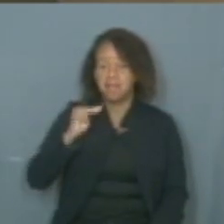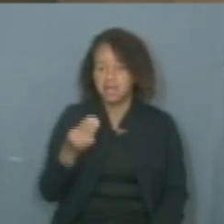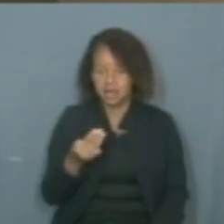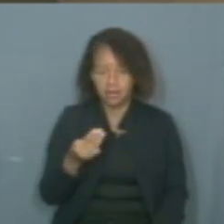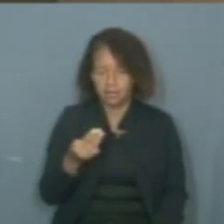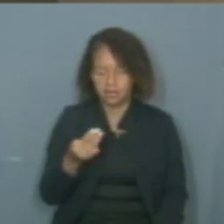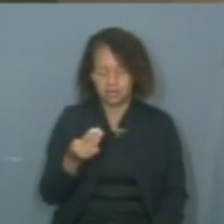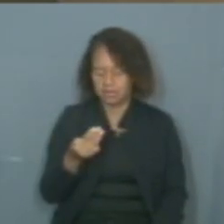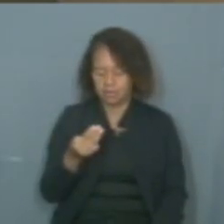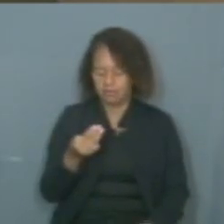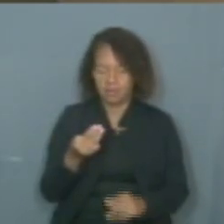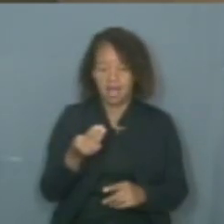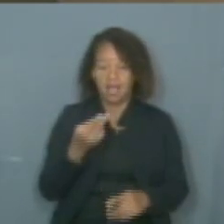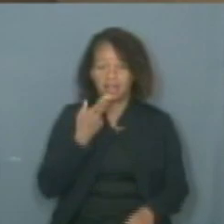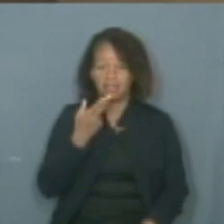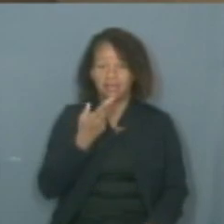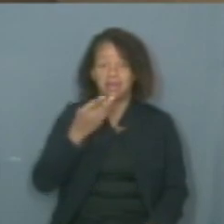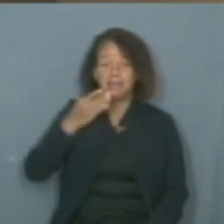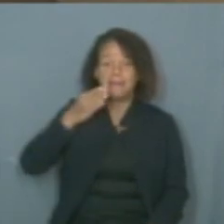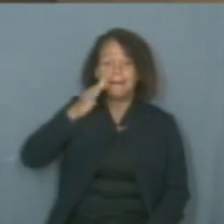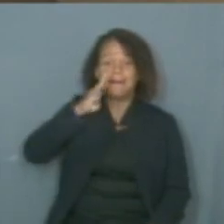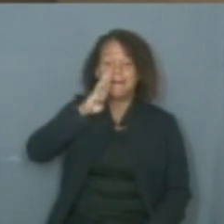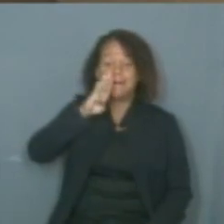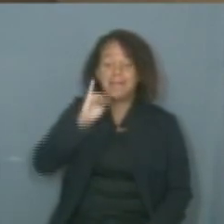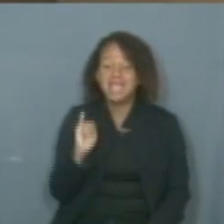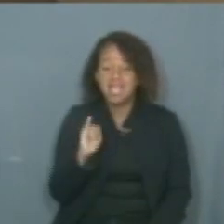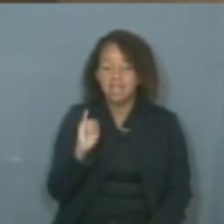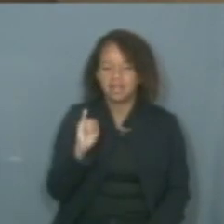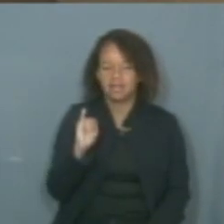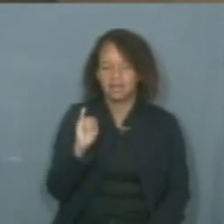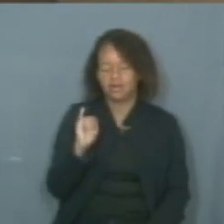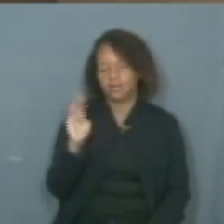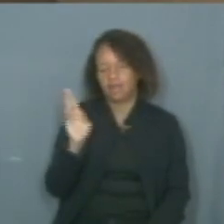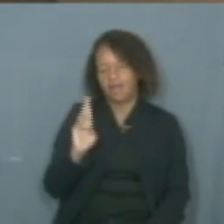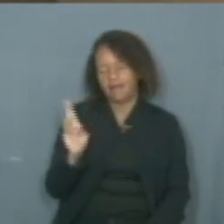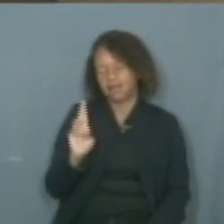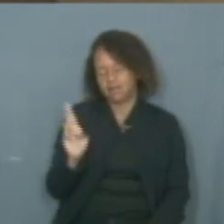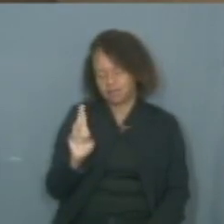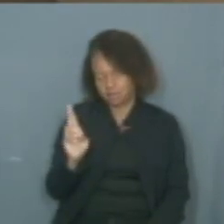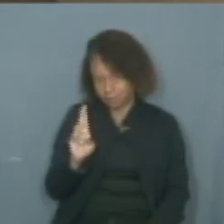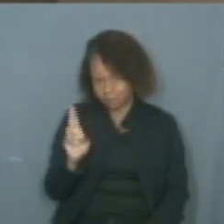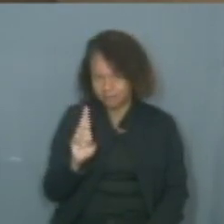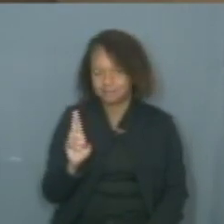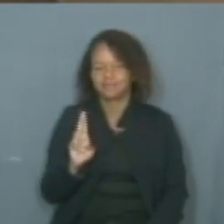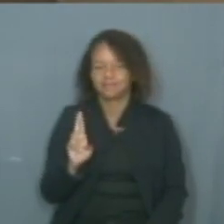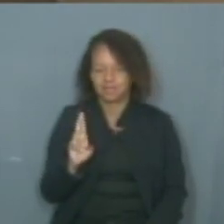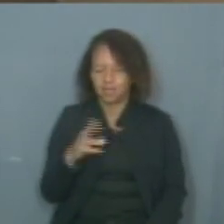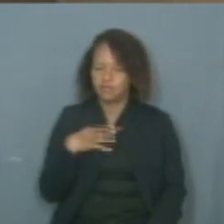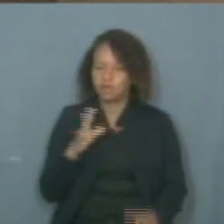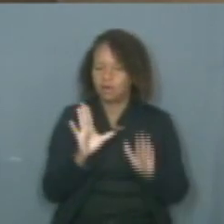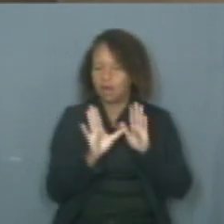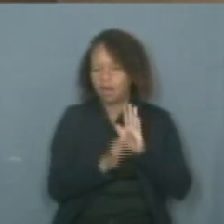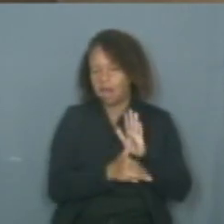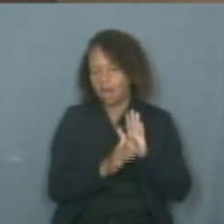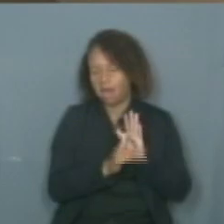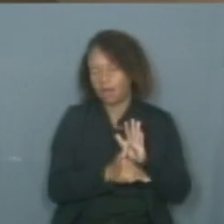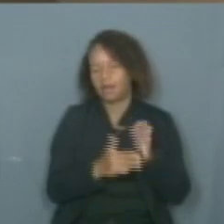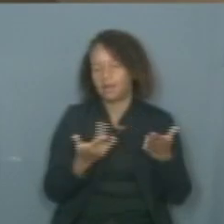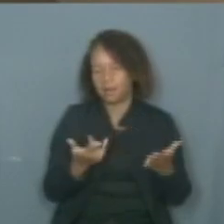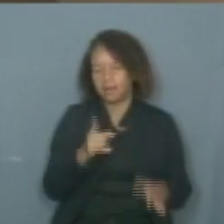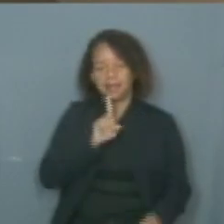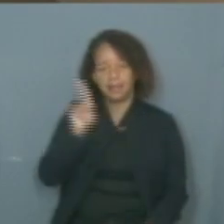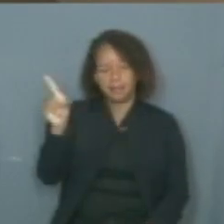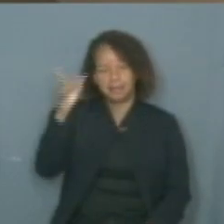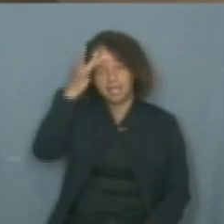milhões, a gente está falando de bilhões de reais que foram furtados